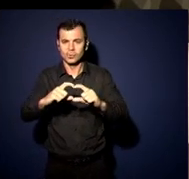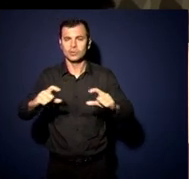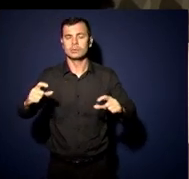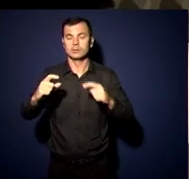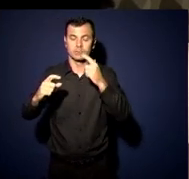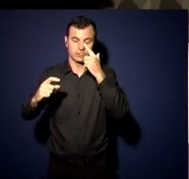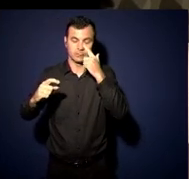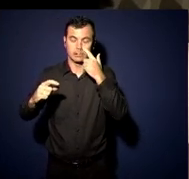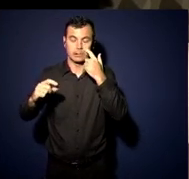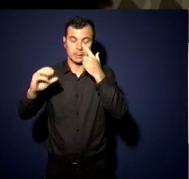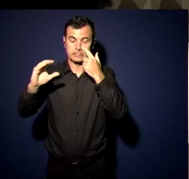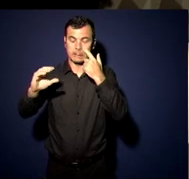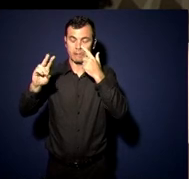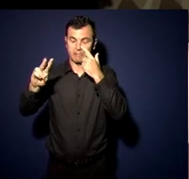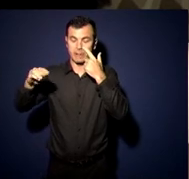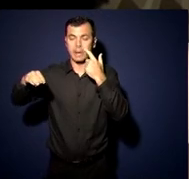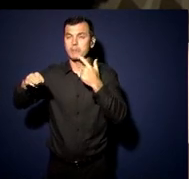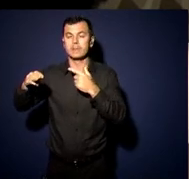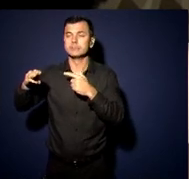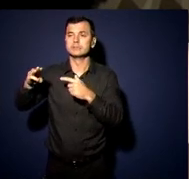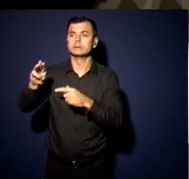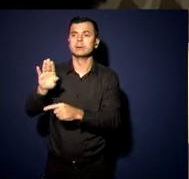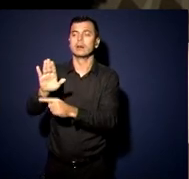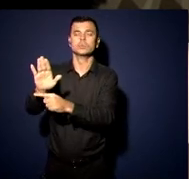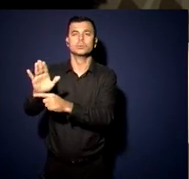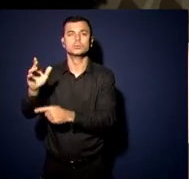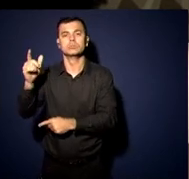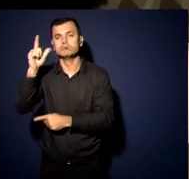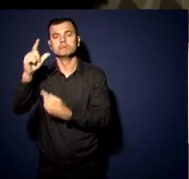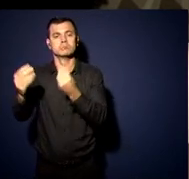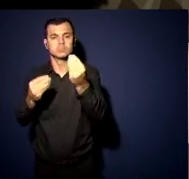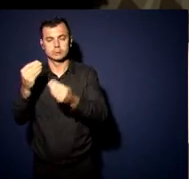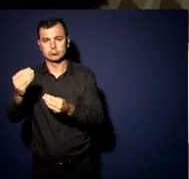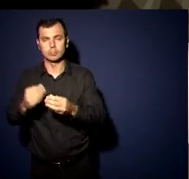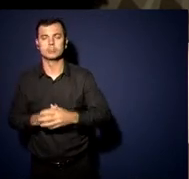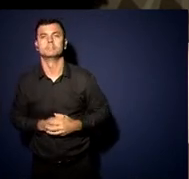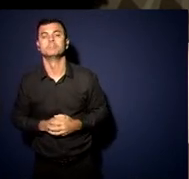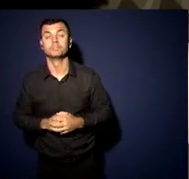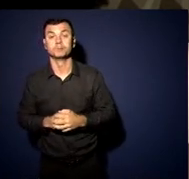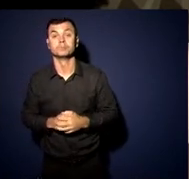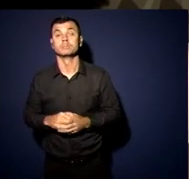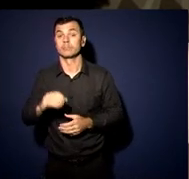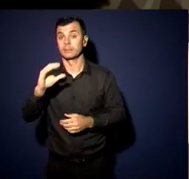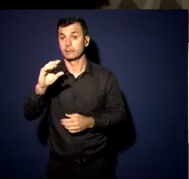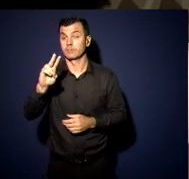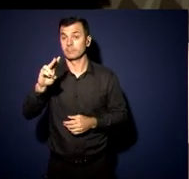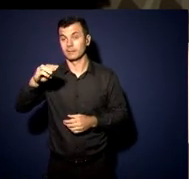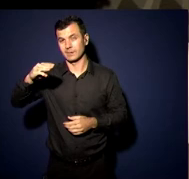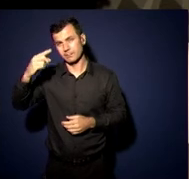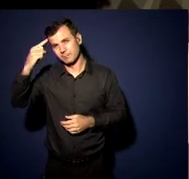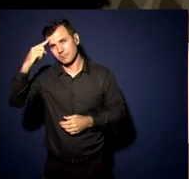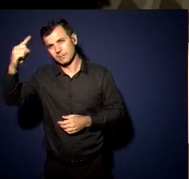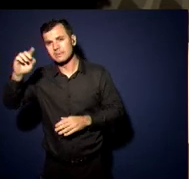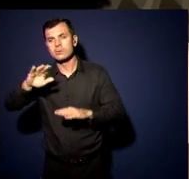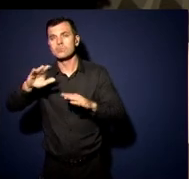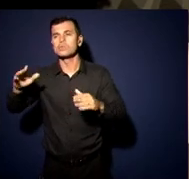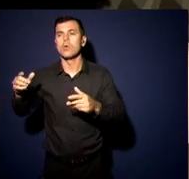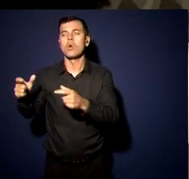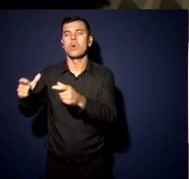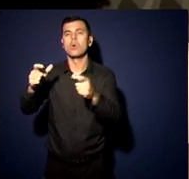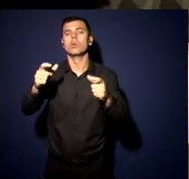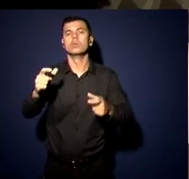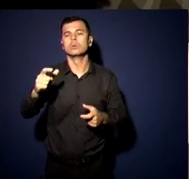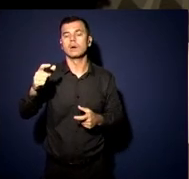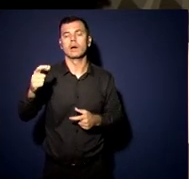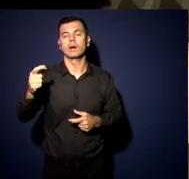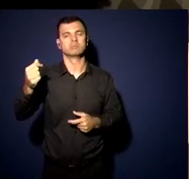como é que ela tá chegando nessas pessoas a cvm entende que o mercado de capitais é muito maior do que a Faria Lima e o Leblon e isso